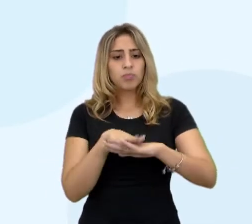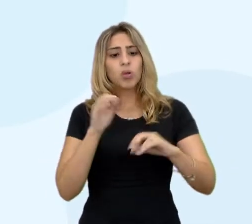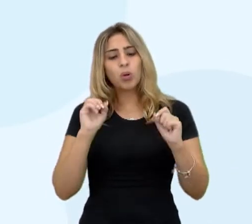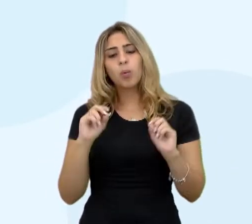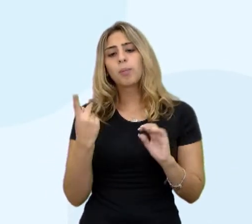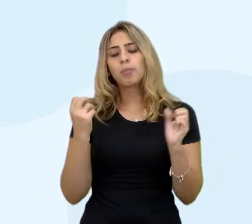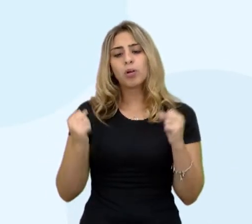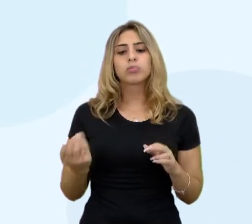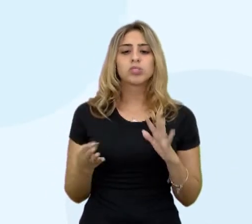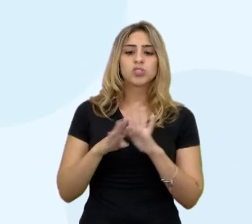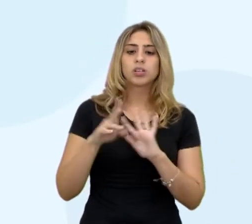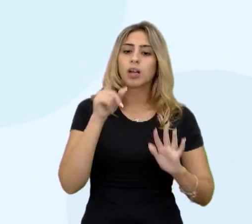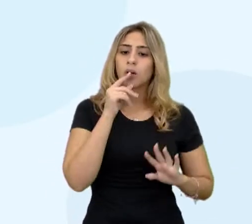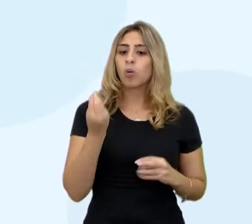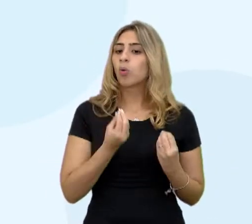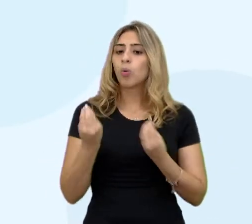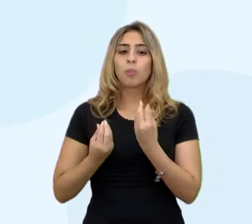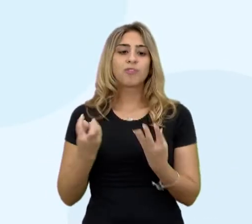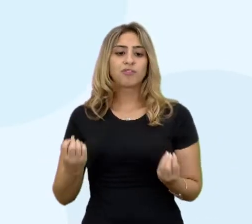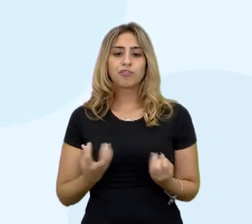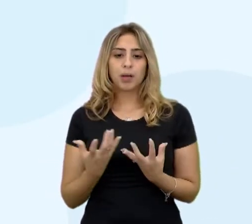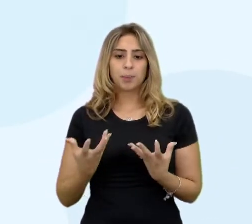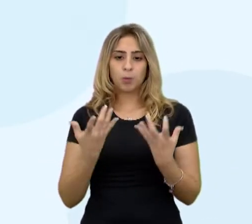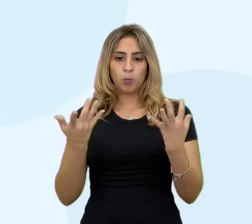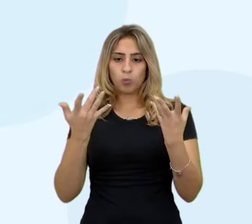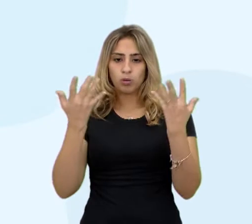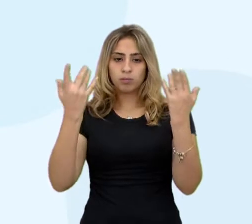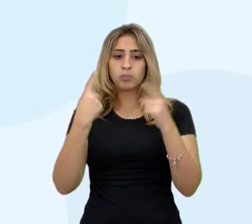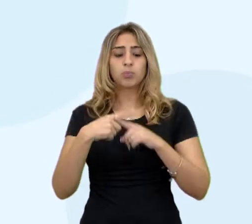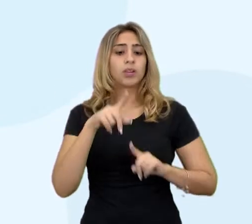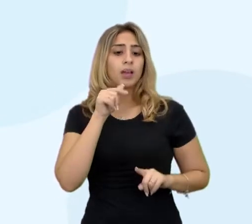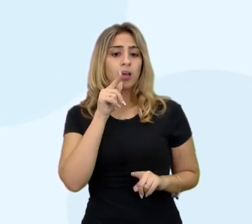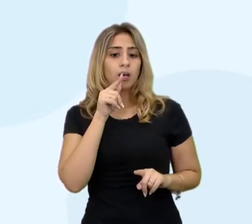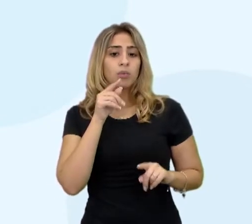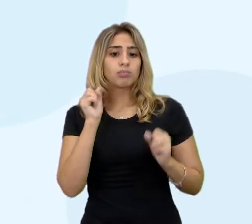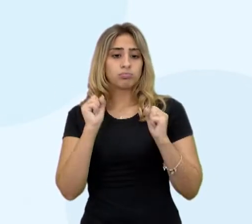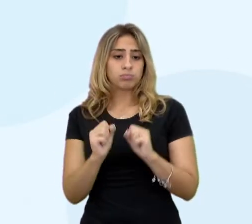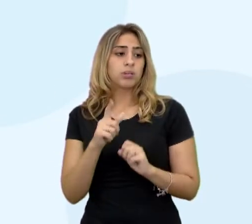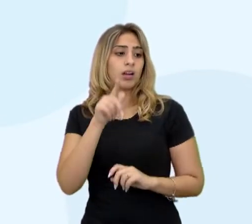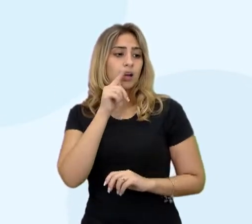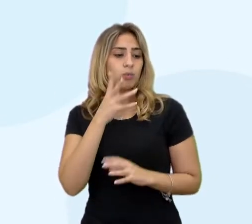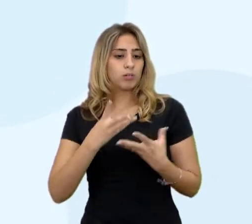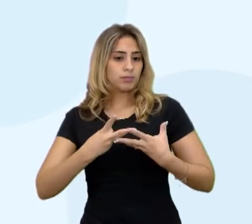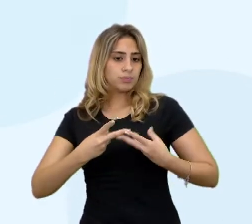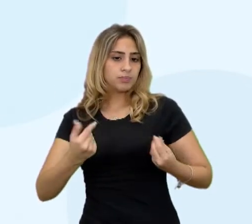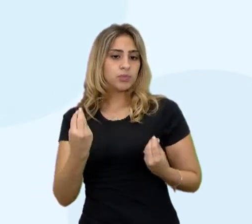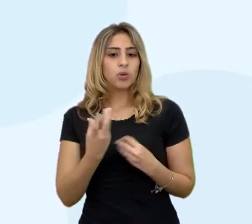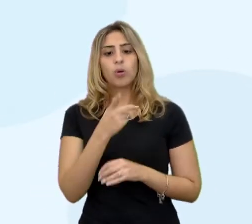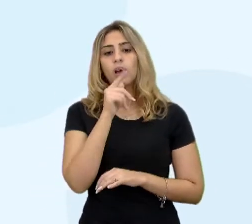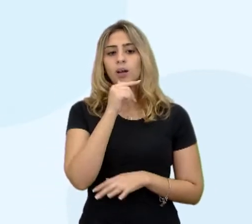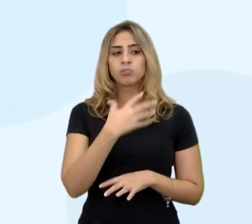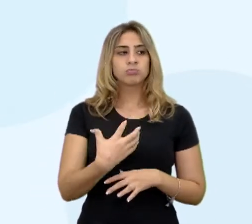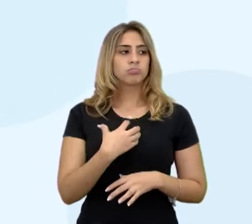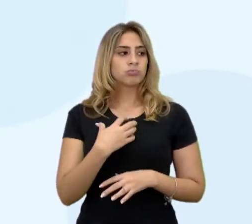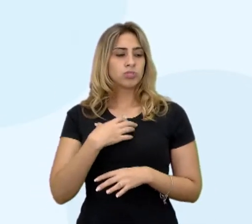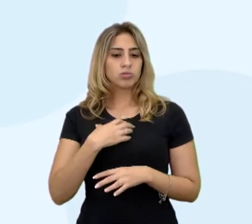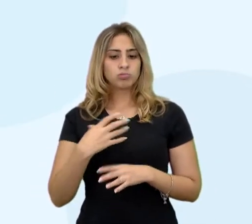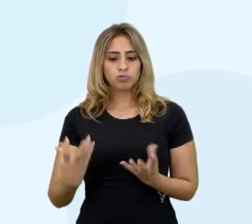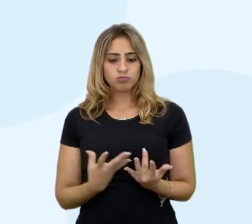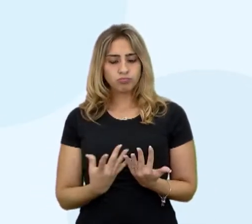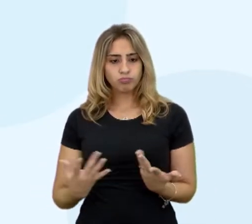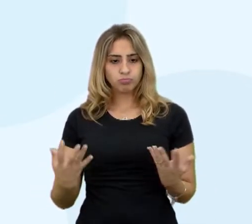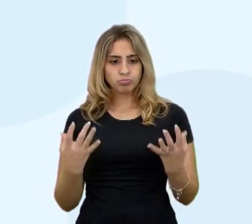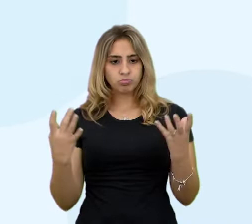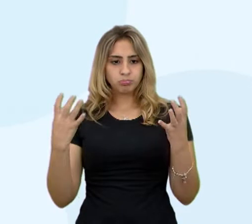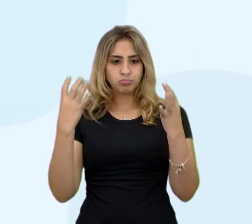chegar a água na forma de vapor. Também a gente falou que a água que a gente pode falar água líquida ou água na forma de vapor, é comum a gente dizer isso, tá